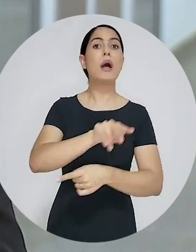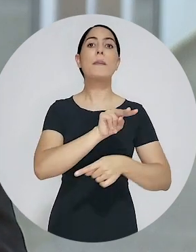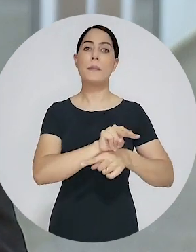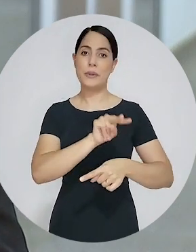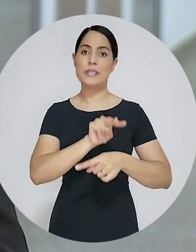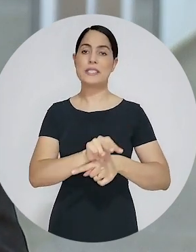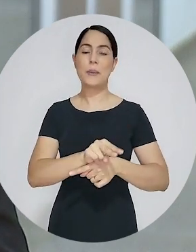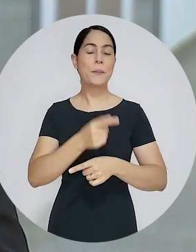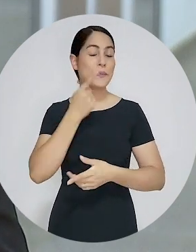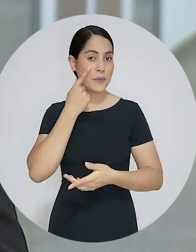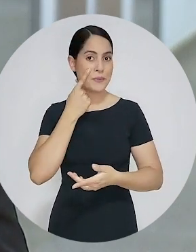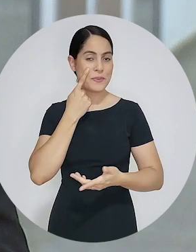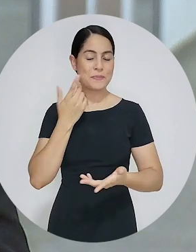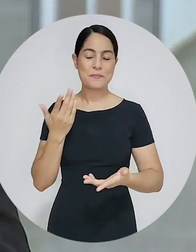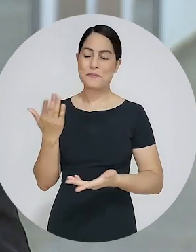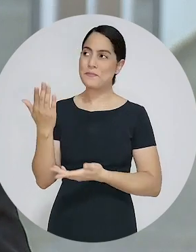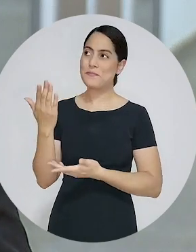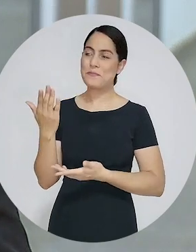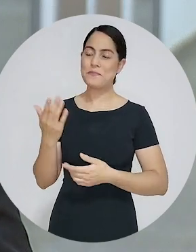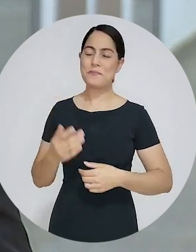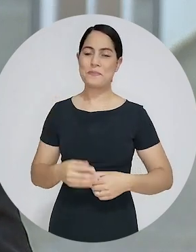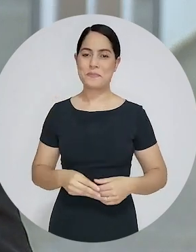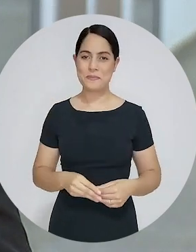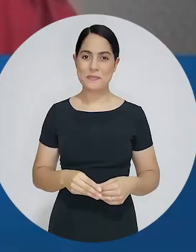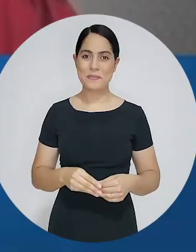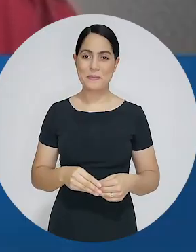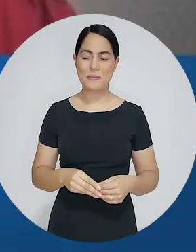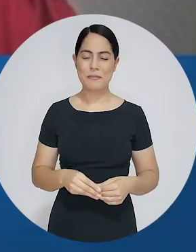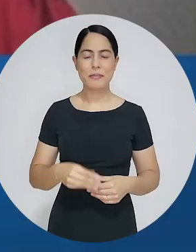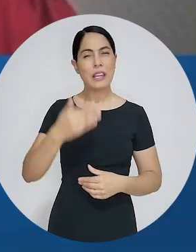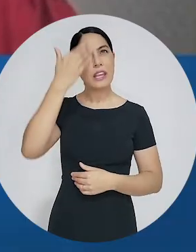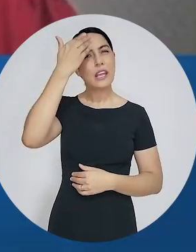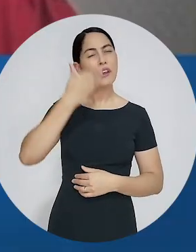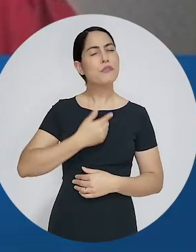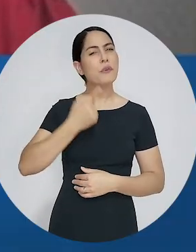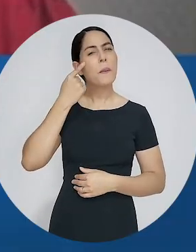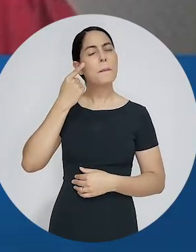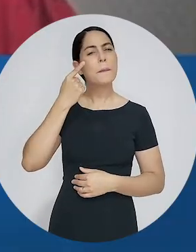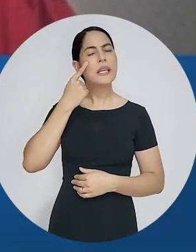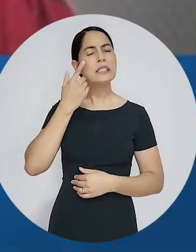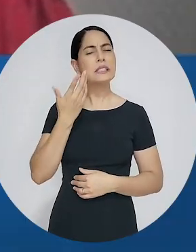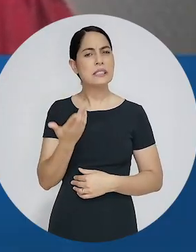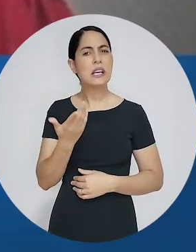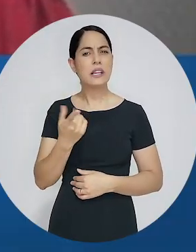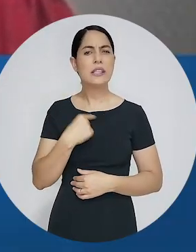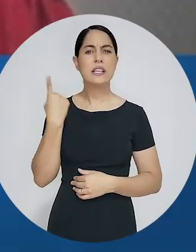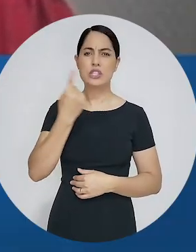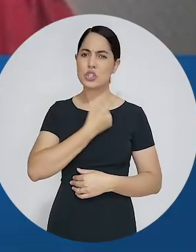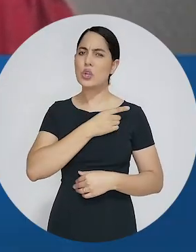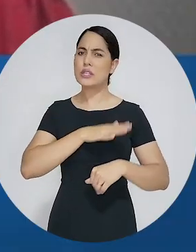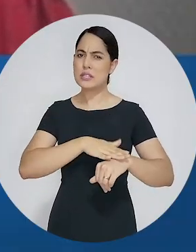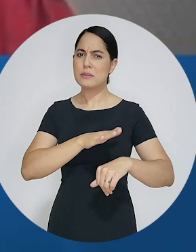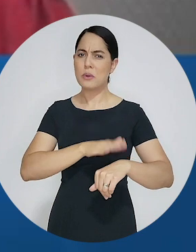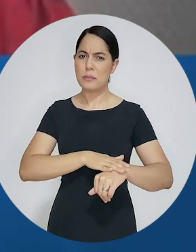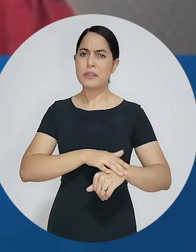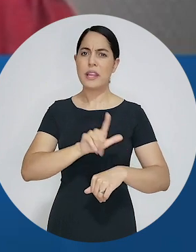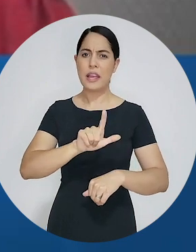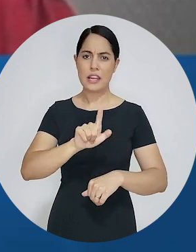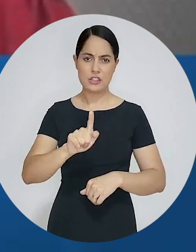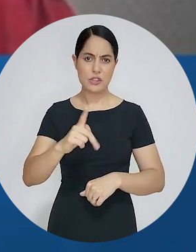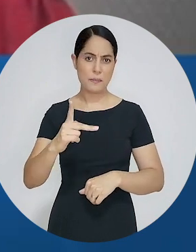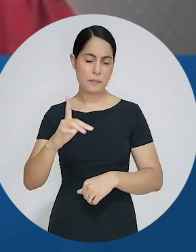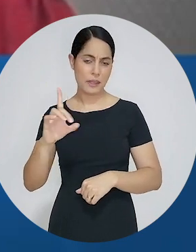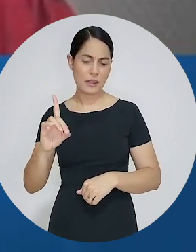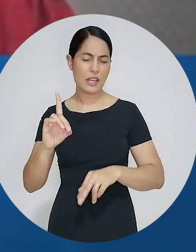na proteção de dados pessoais. Confira. Eu fico também pensando que nós poderíamos otimizar um pouco a previsão